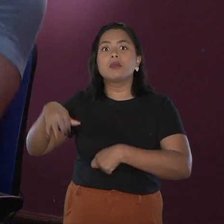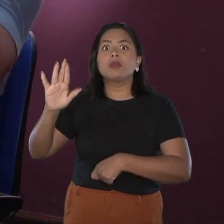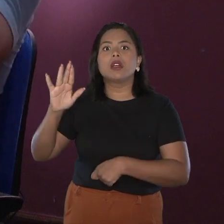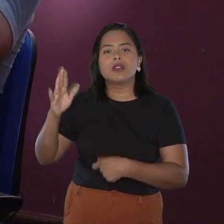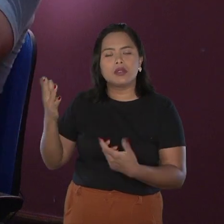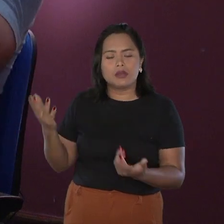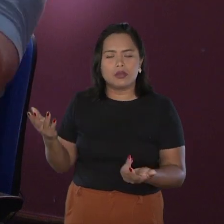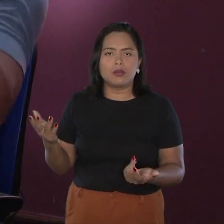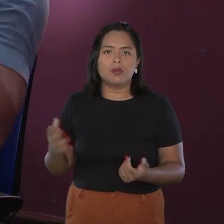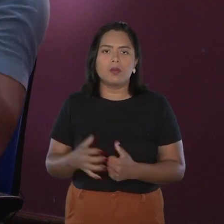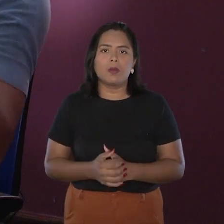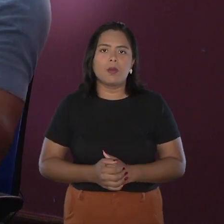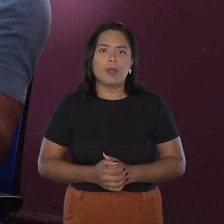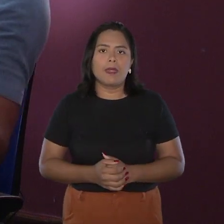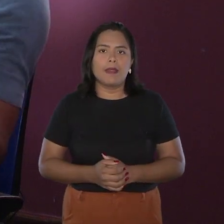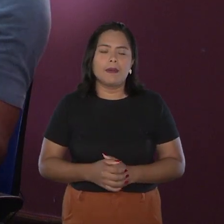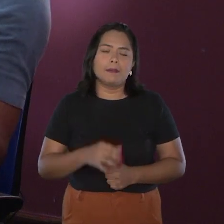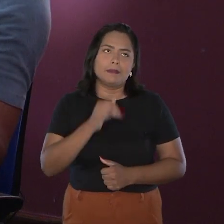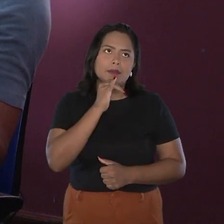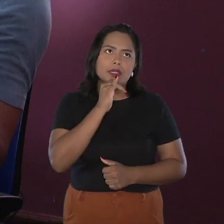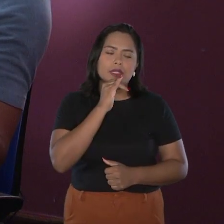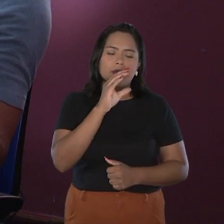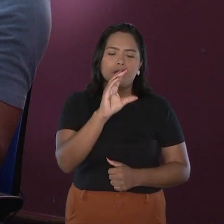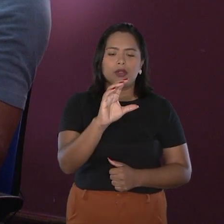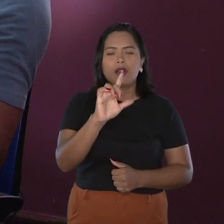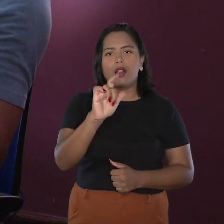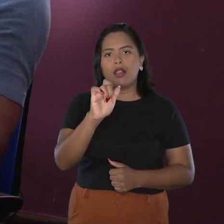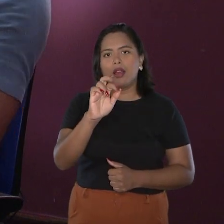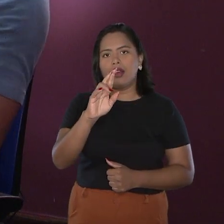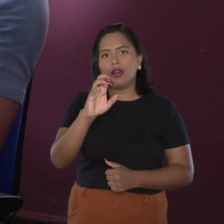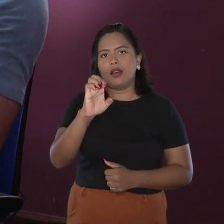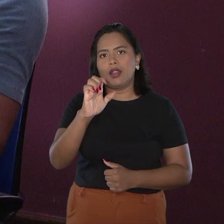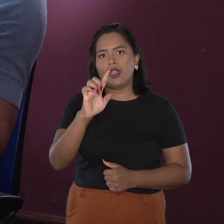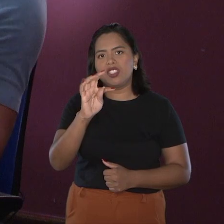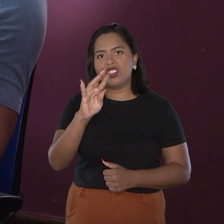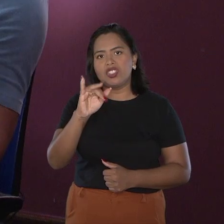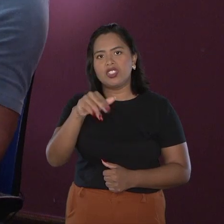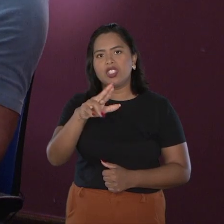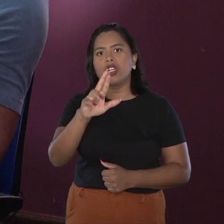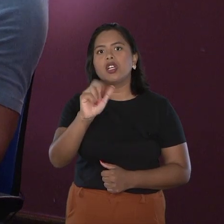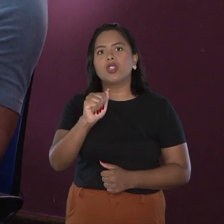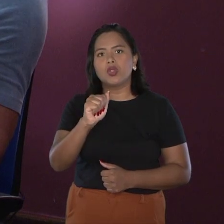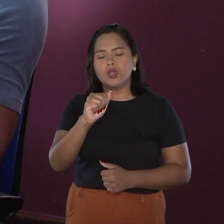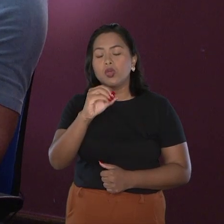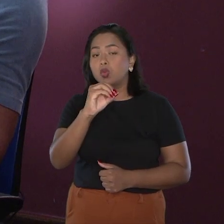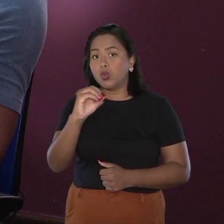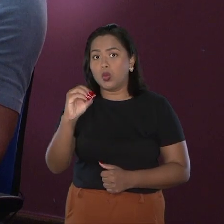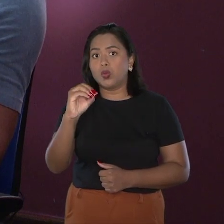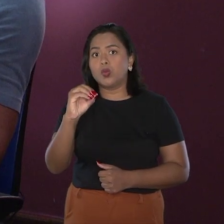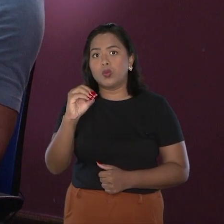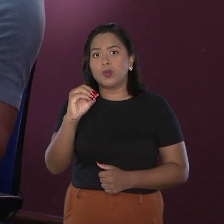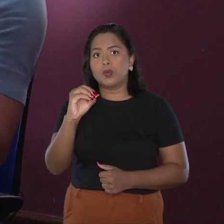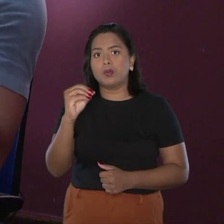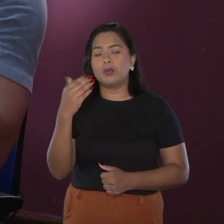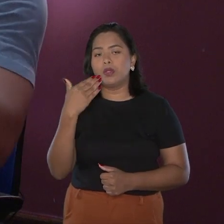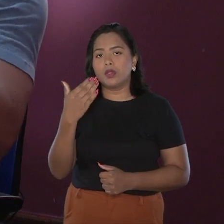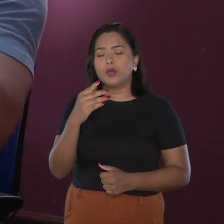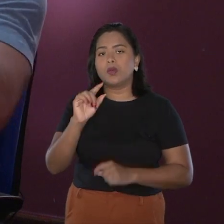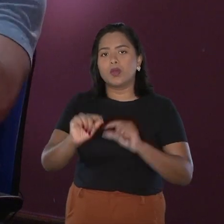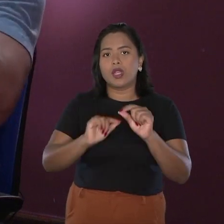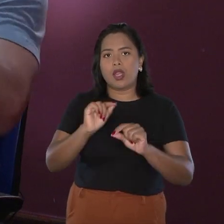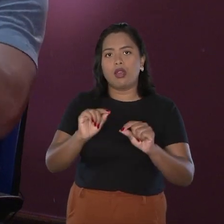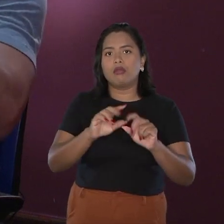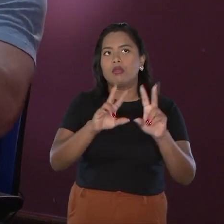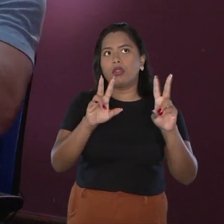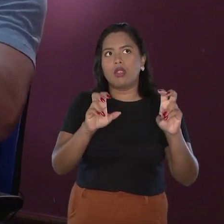precisam Então é por exemplo Claretiano Claretiano ele tanto ofereceu quanto solicitou matemática e aí a gente tá